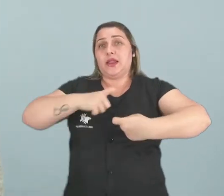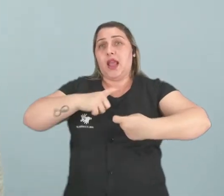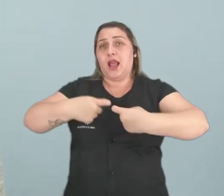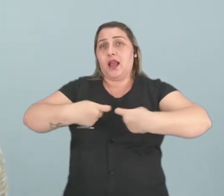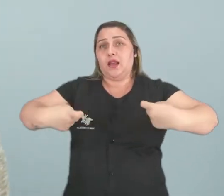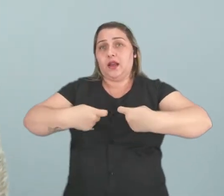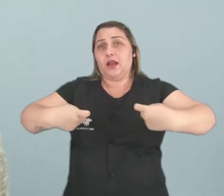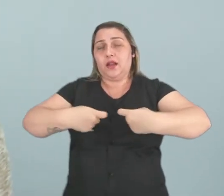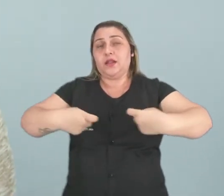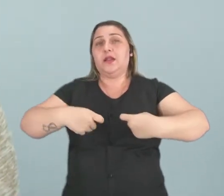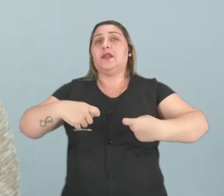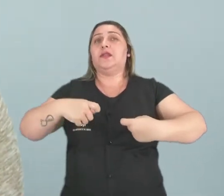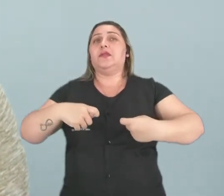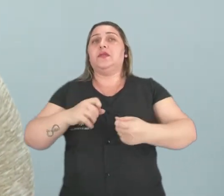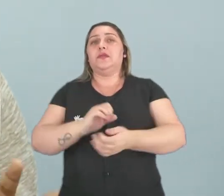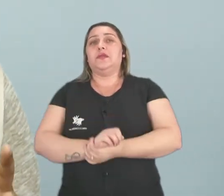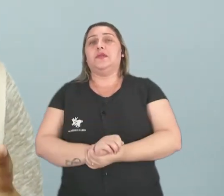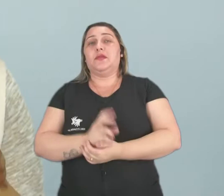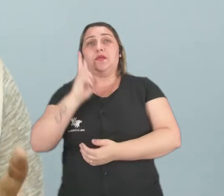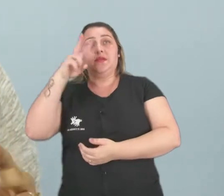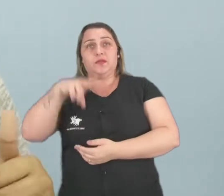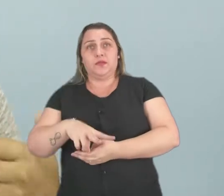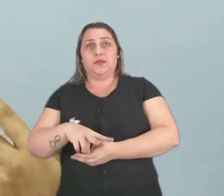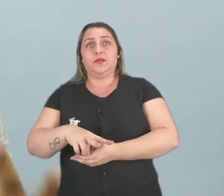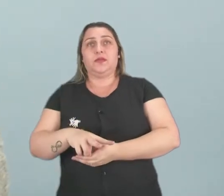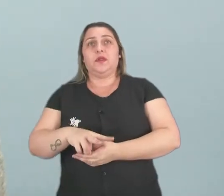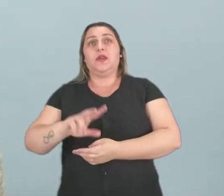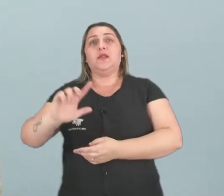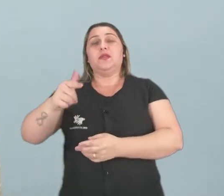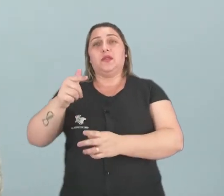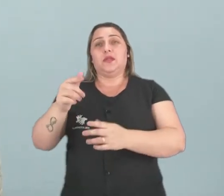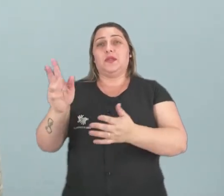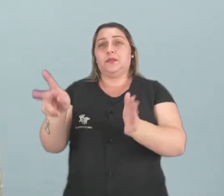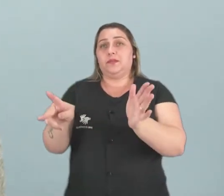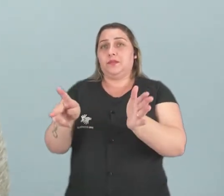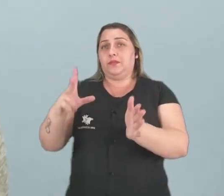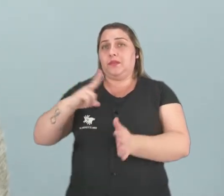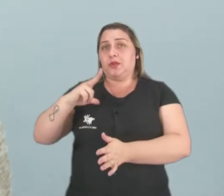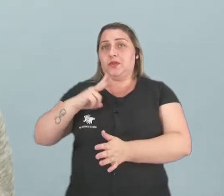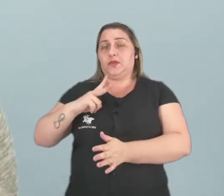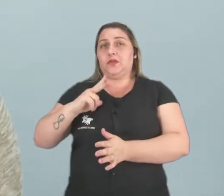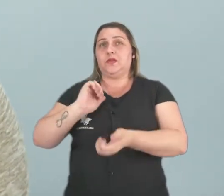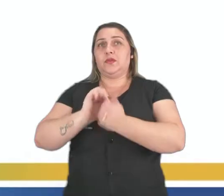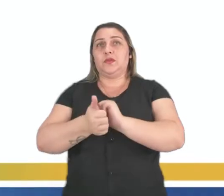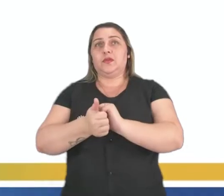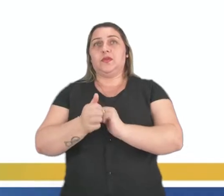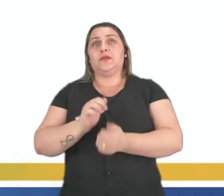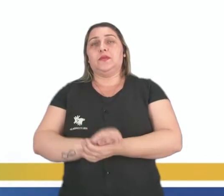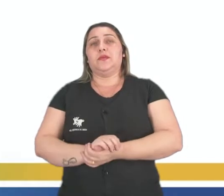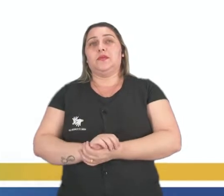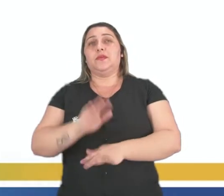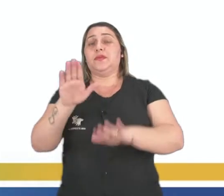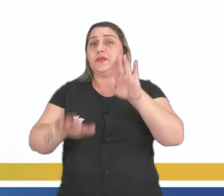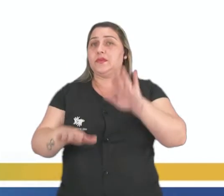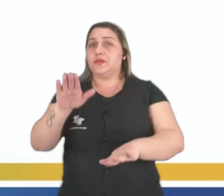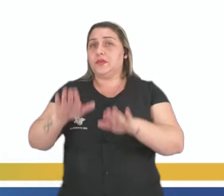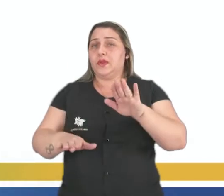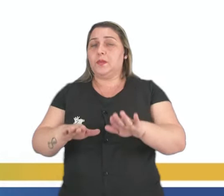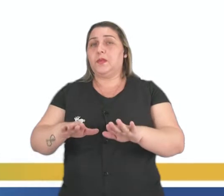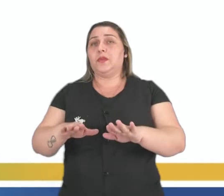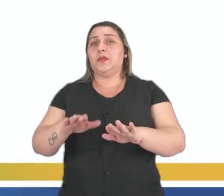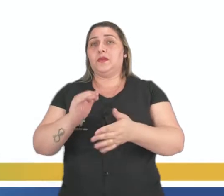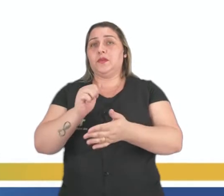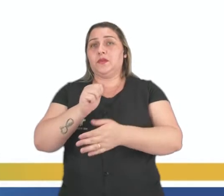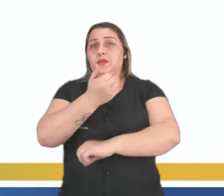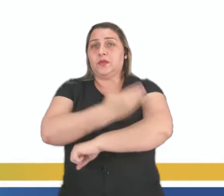amplitude do movimento. E a gente vai ver as outras particularidades desse esporte. Dependendo do tipo de exercício e